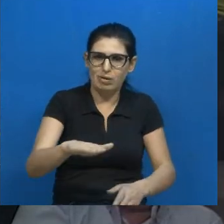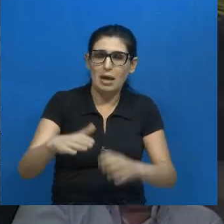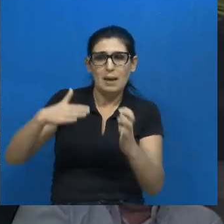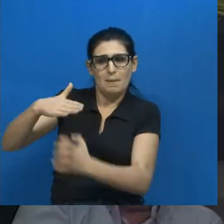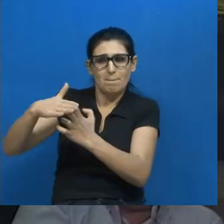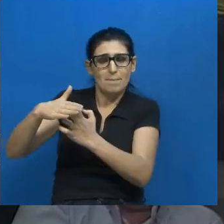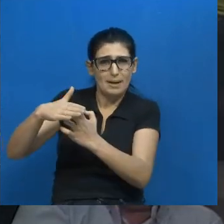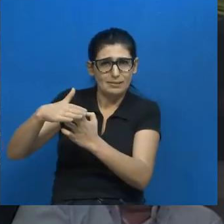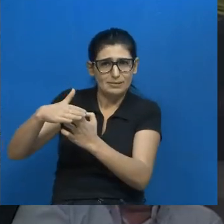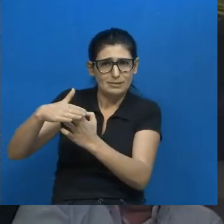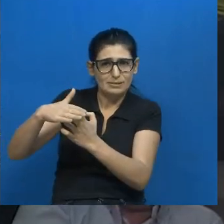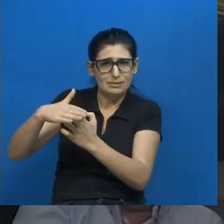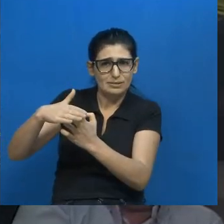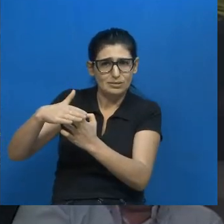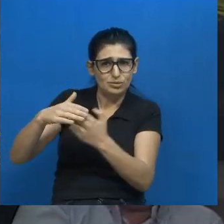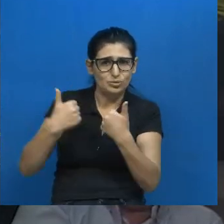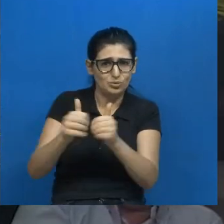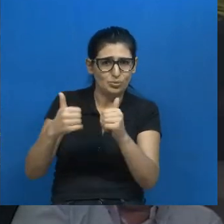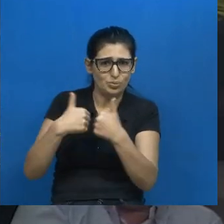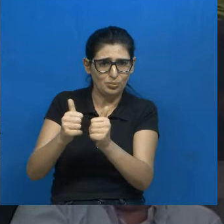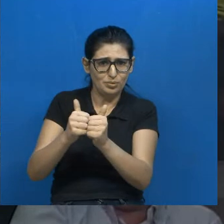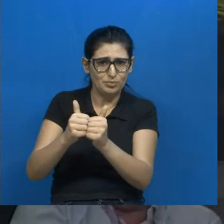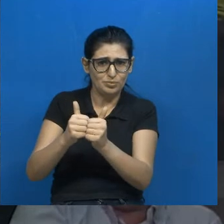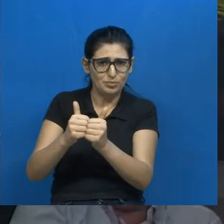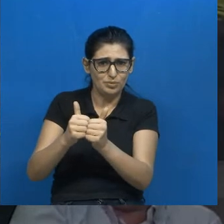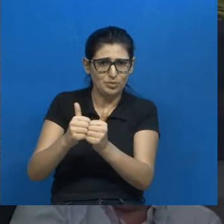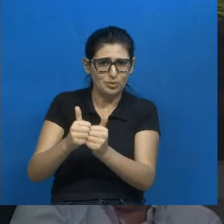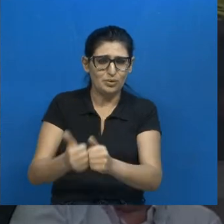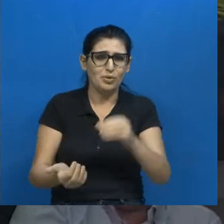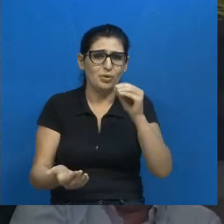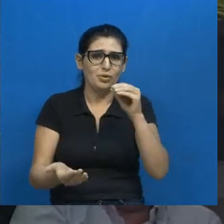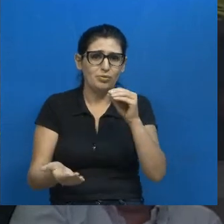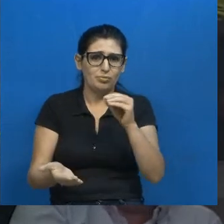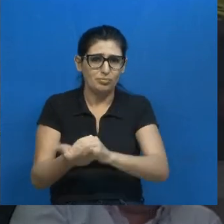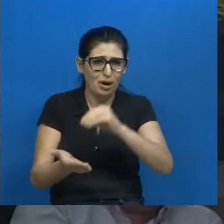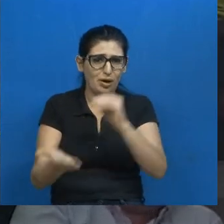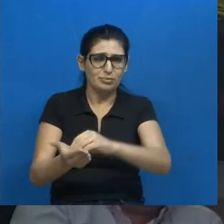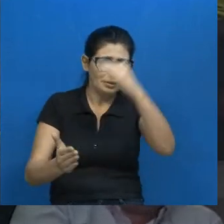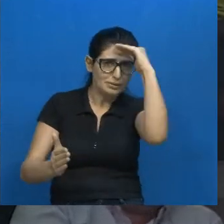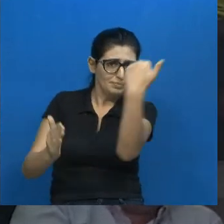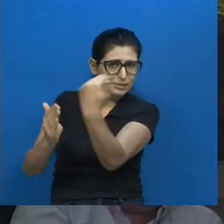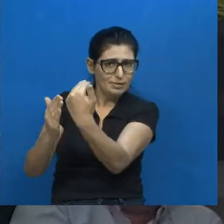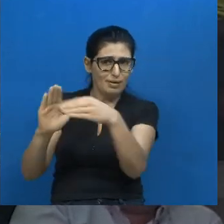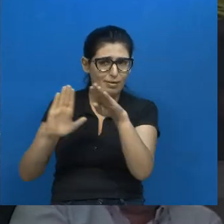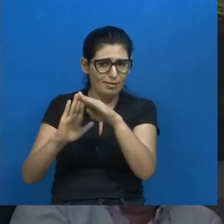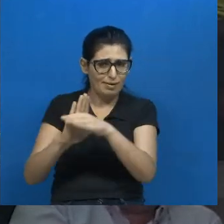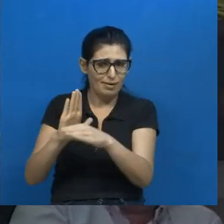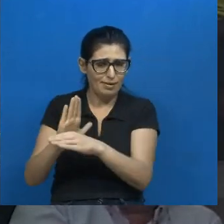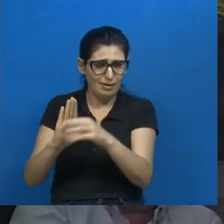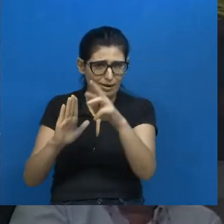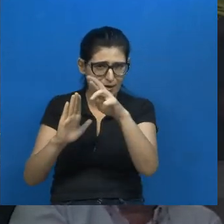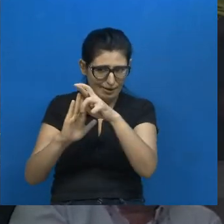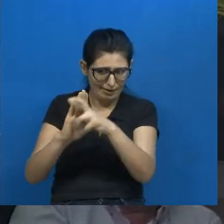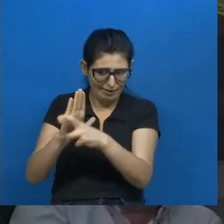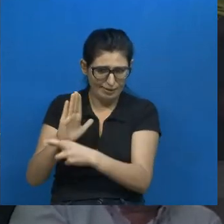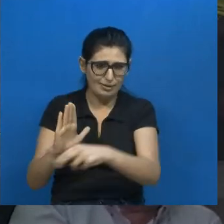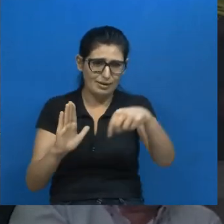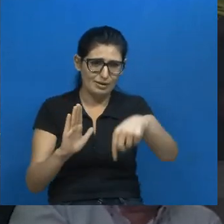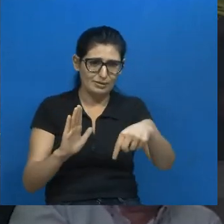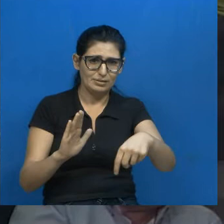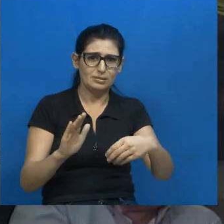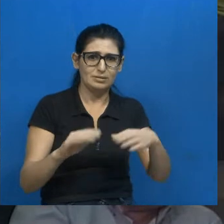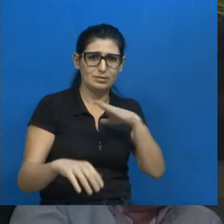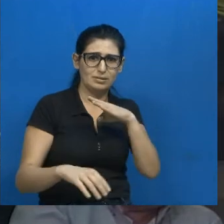esteja cumprindo com a necessidade do município. Não são somente essas linhas informadas, que são